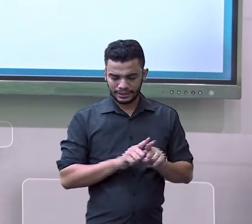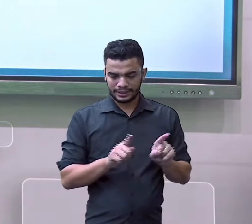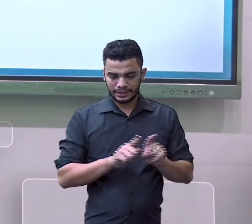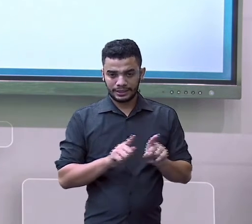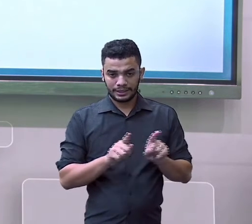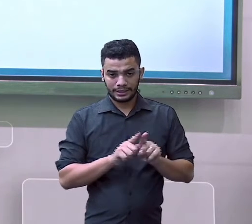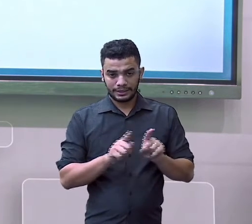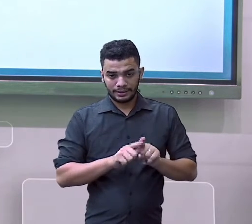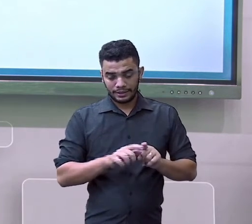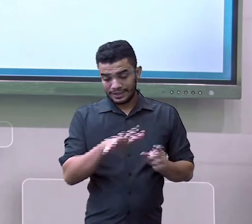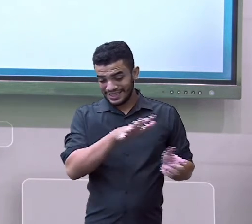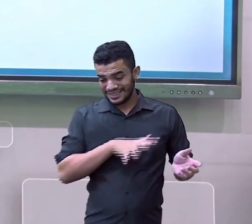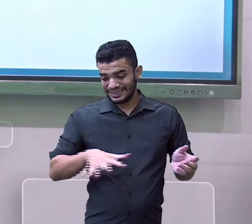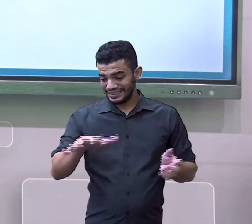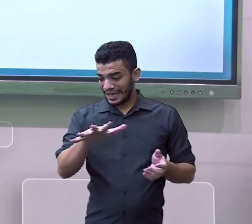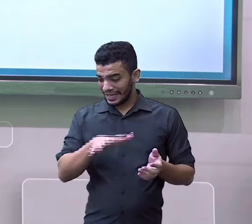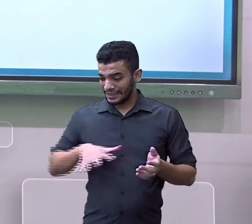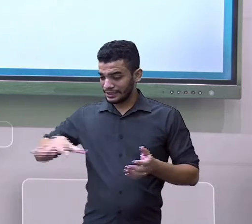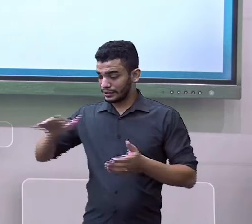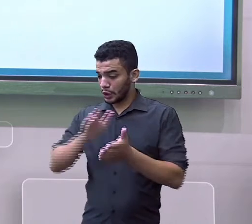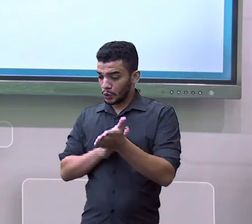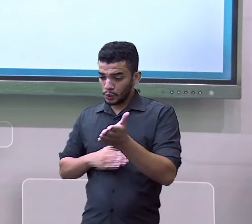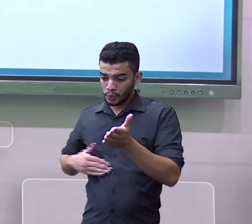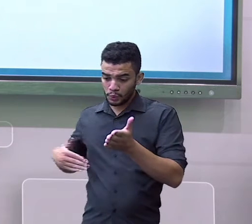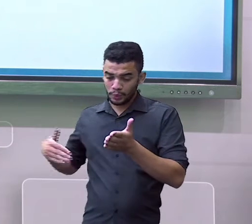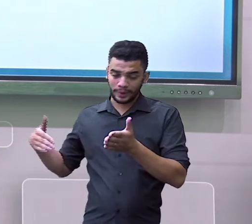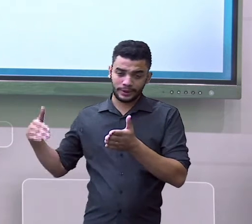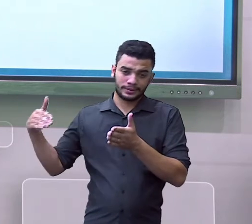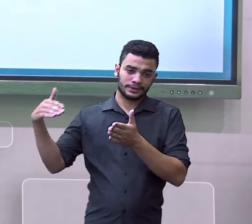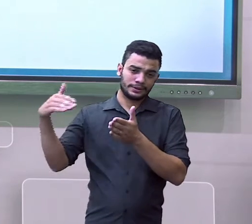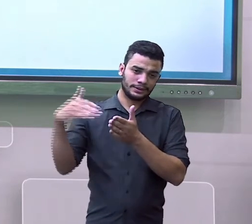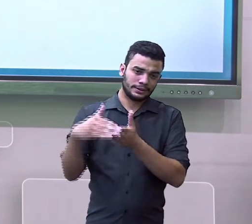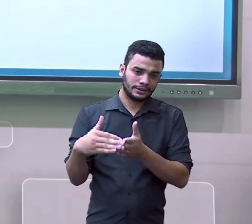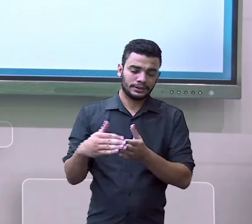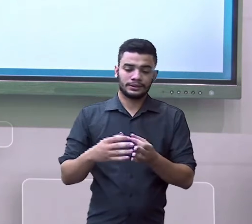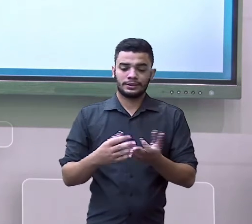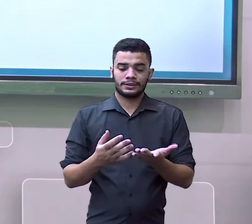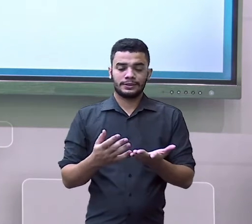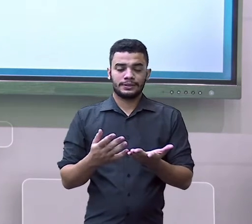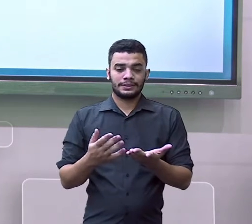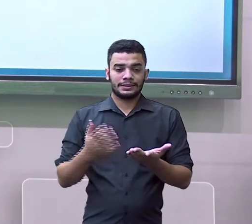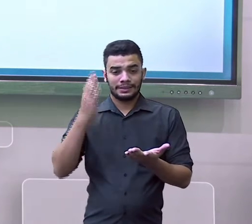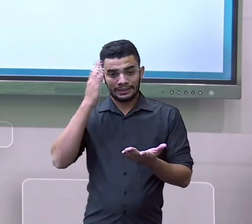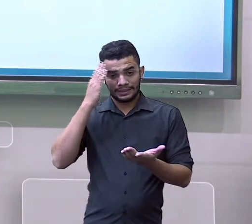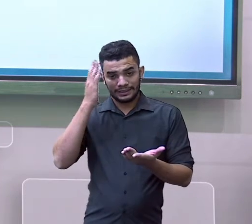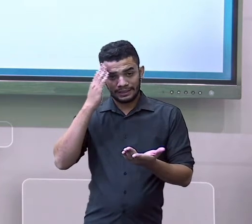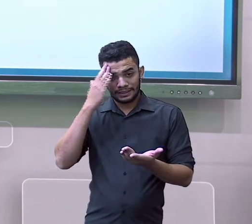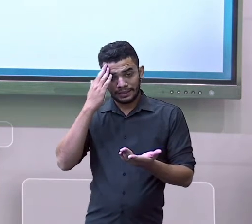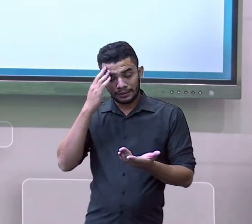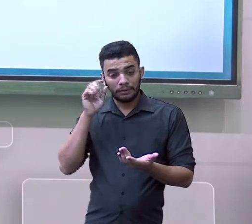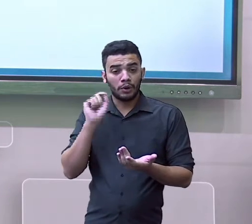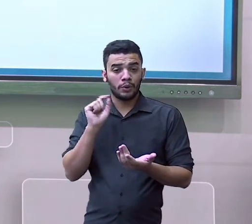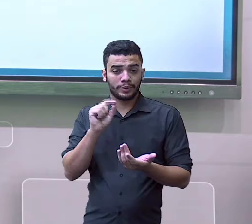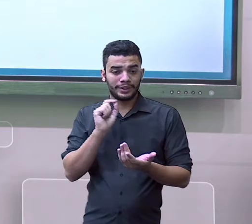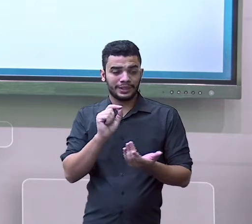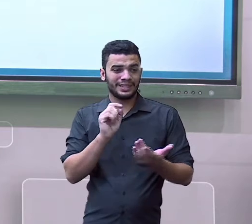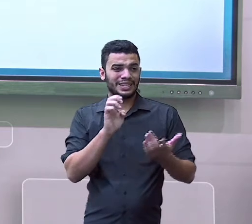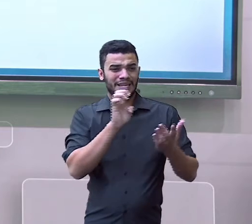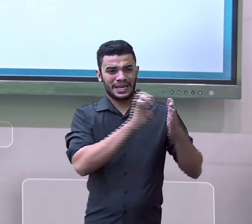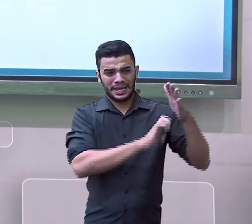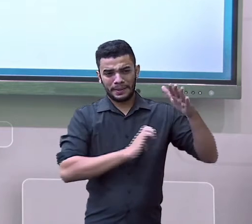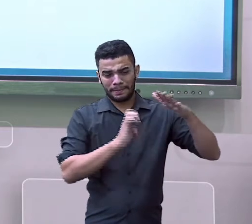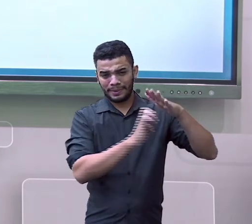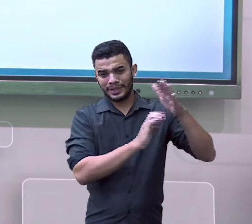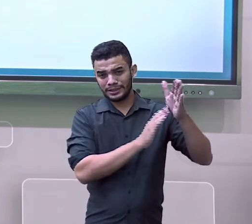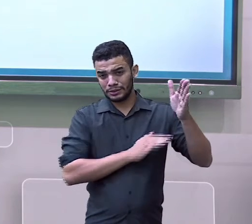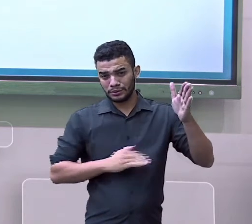setores políticos e administrativos, além das organizações de secretarias e também departamentos